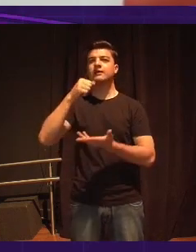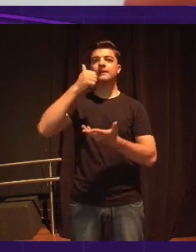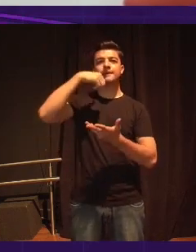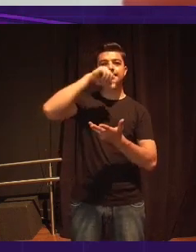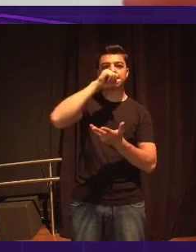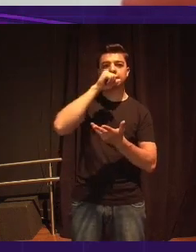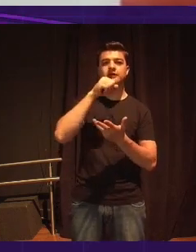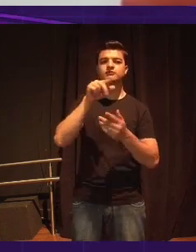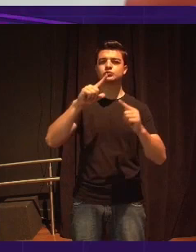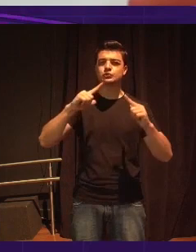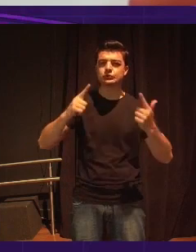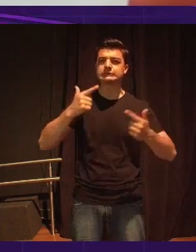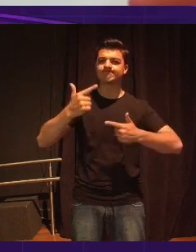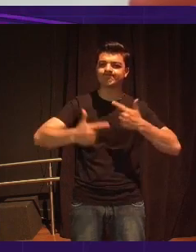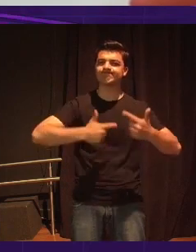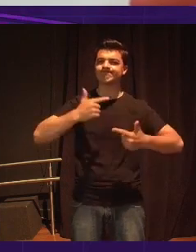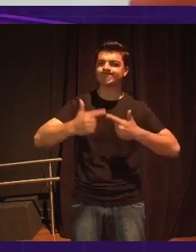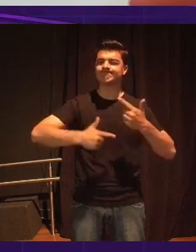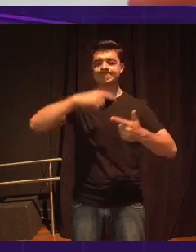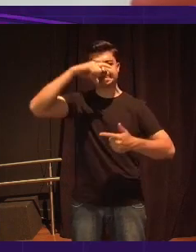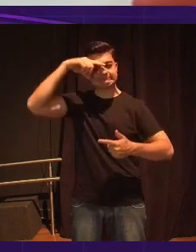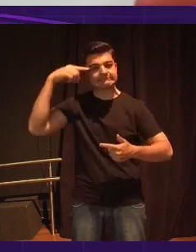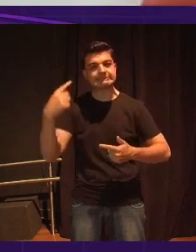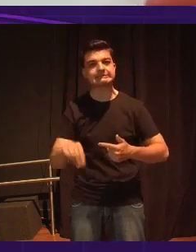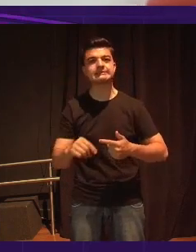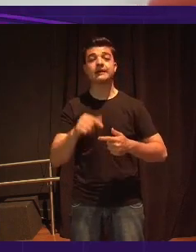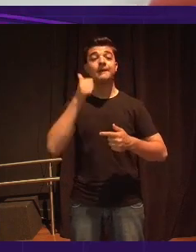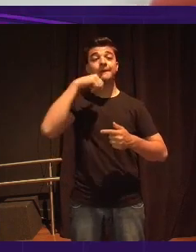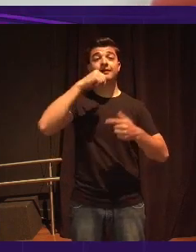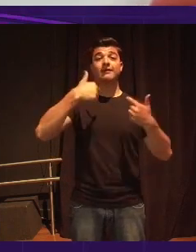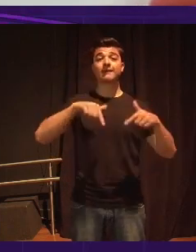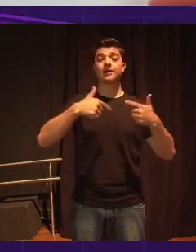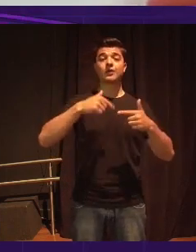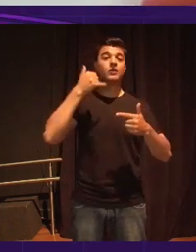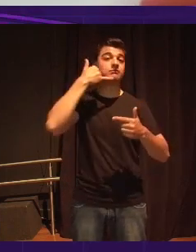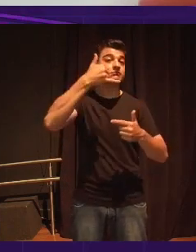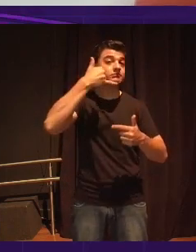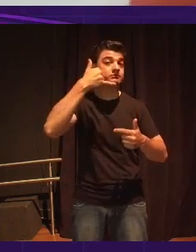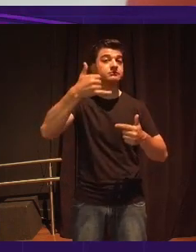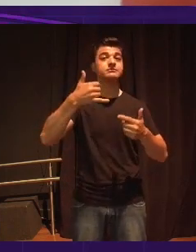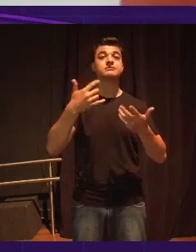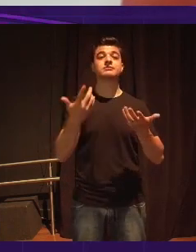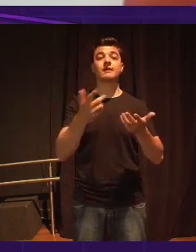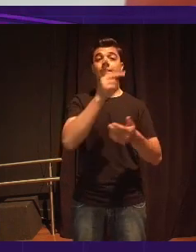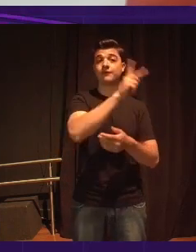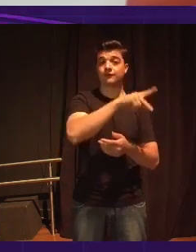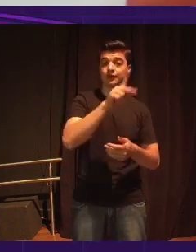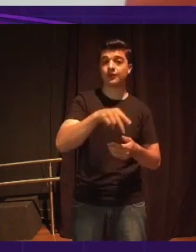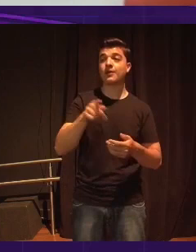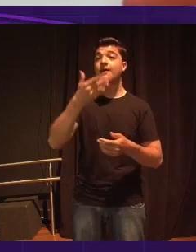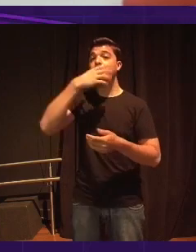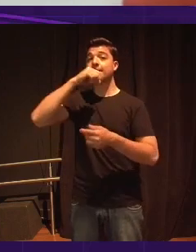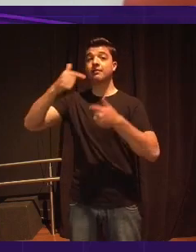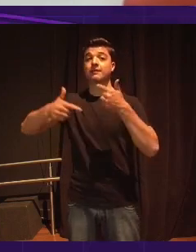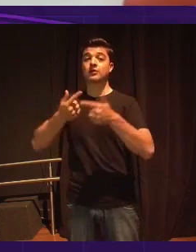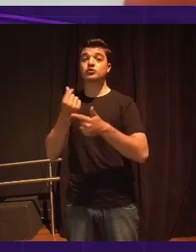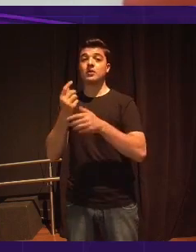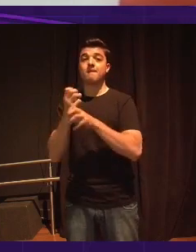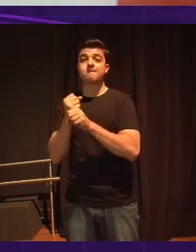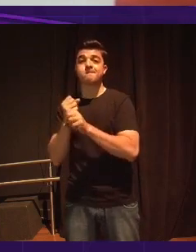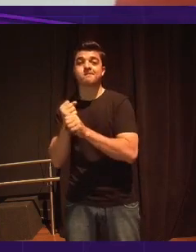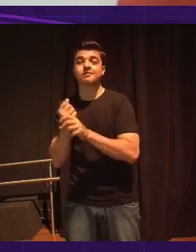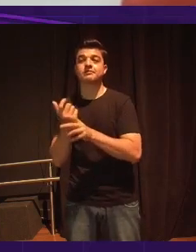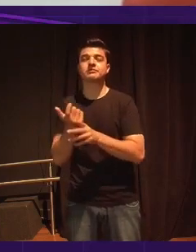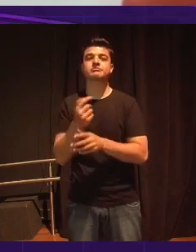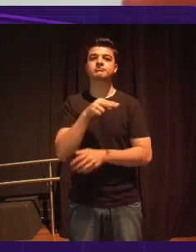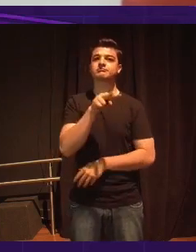minha mãe também, minha mãe foi telefonista, professora, meu pai contador, e sempre deram um exemplo, né, de